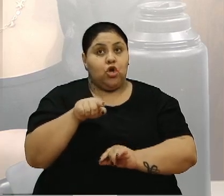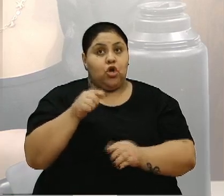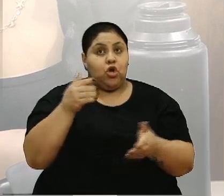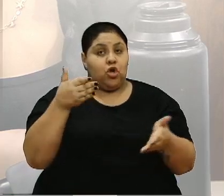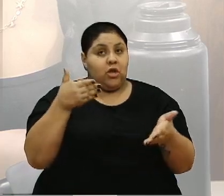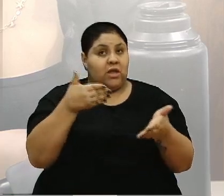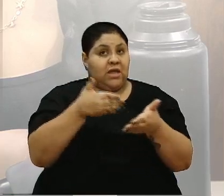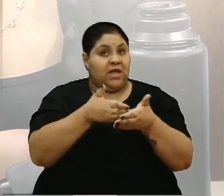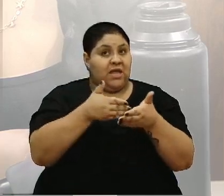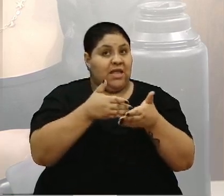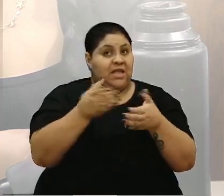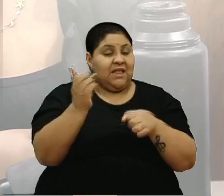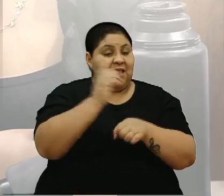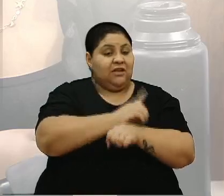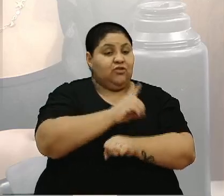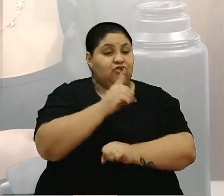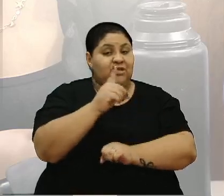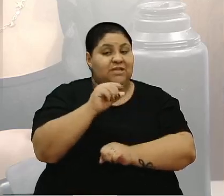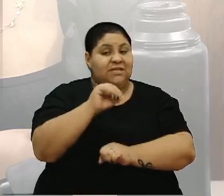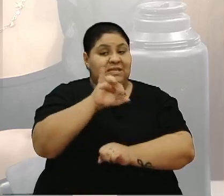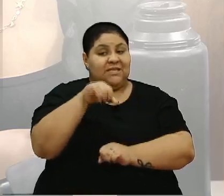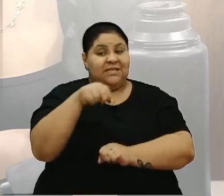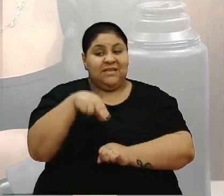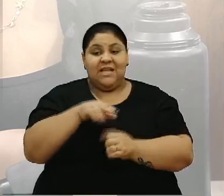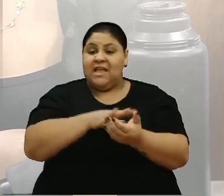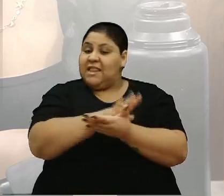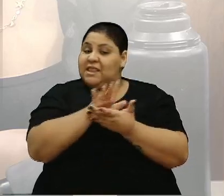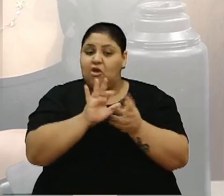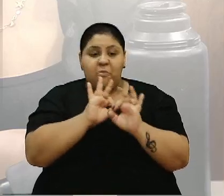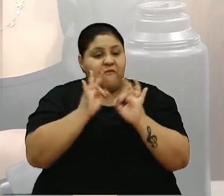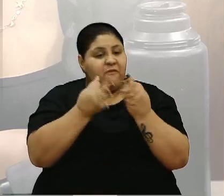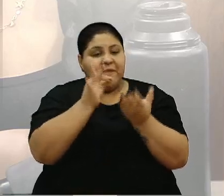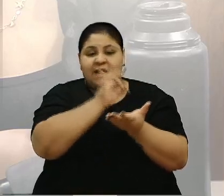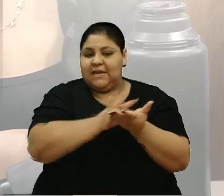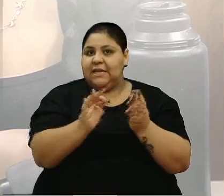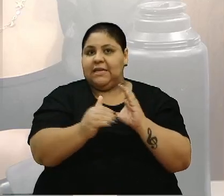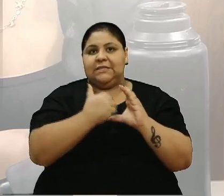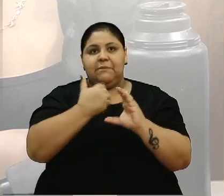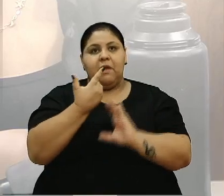dia 10 de junho, nenhuma família foi cadastrada e recebeu.